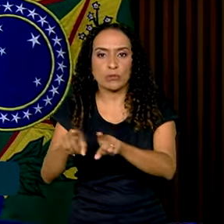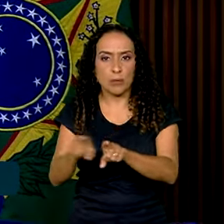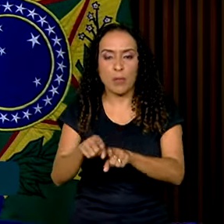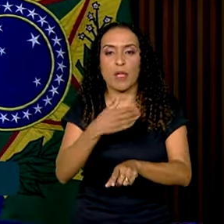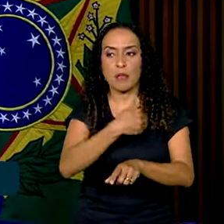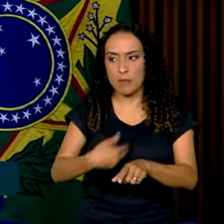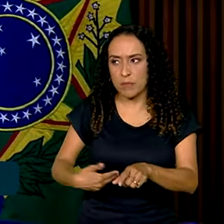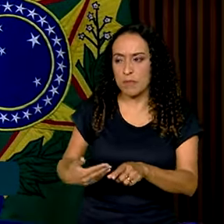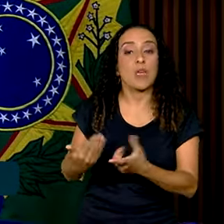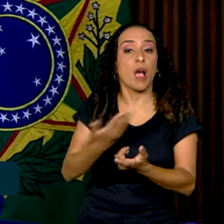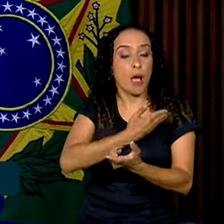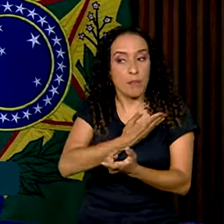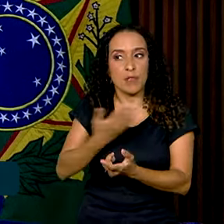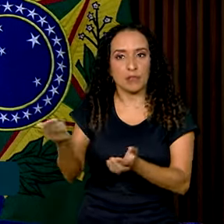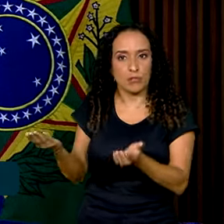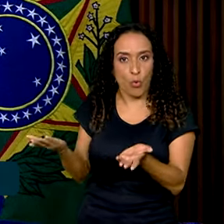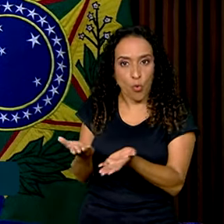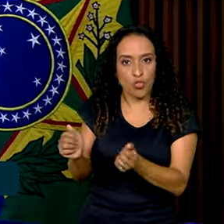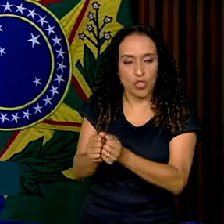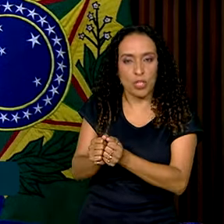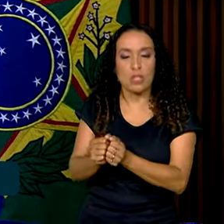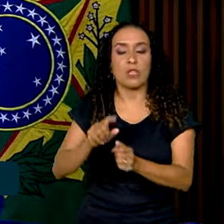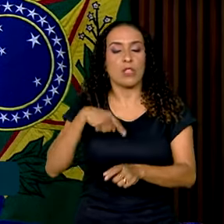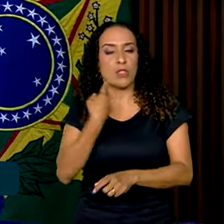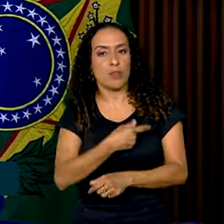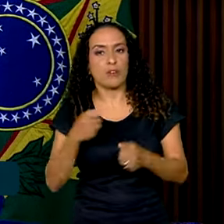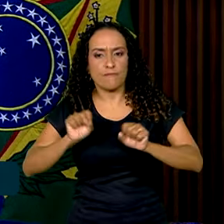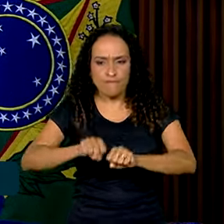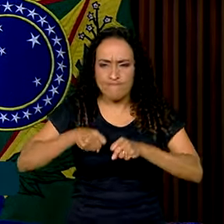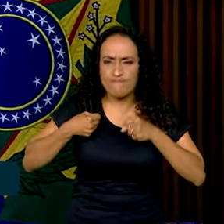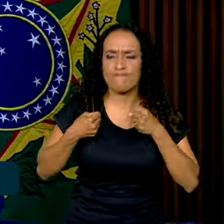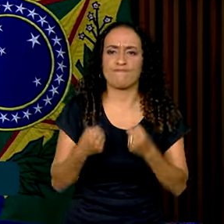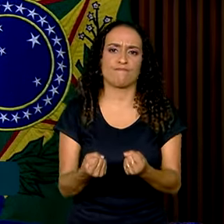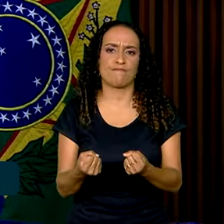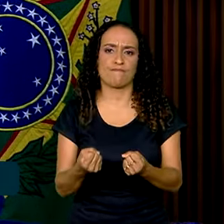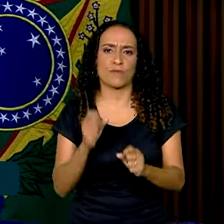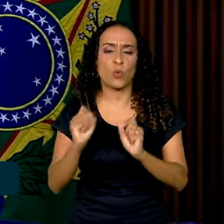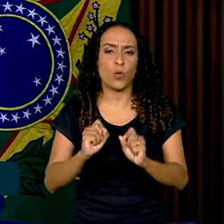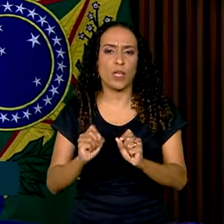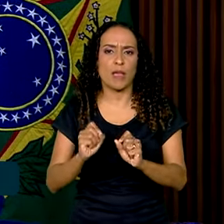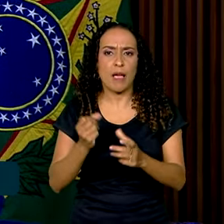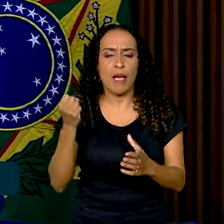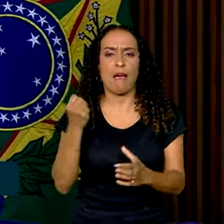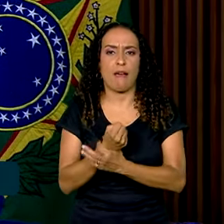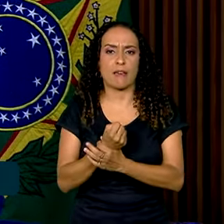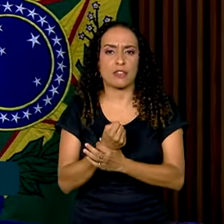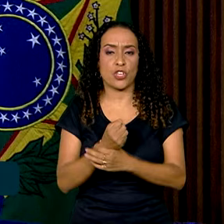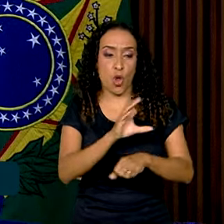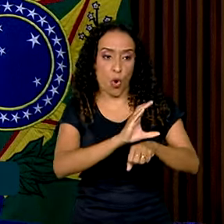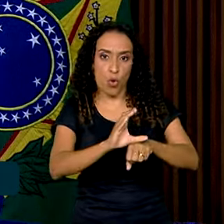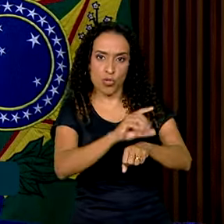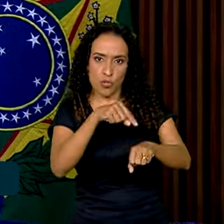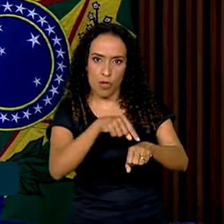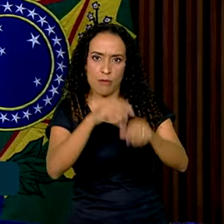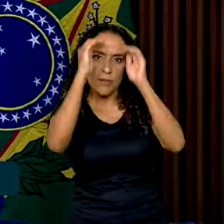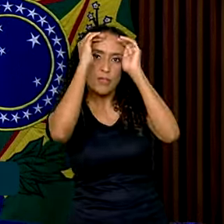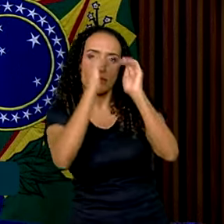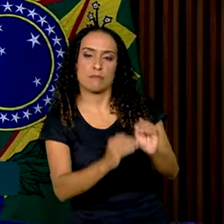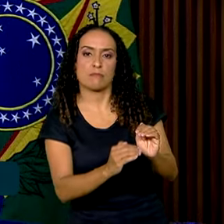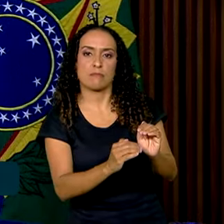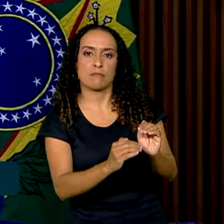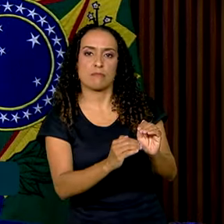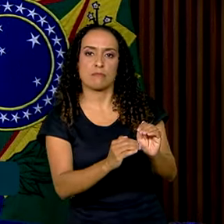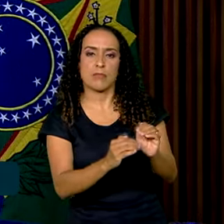aqui e, por isso, nós temos que fazer um esforço imenso para garantir que a Constituição seja respeitada,